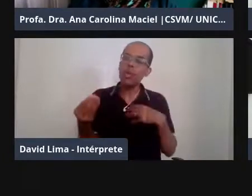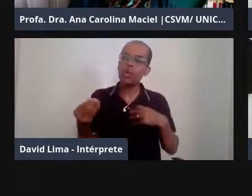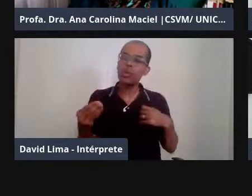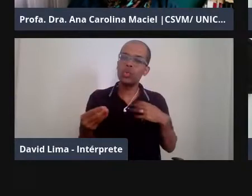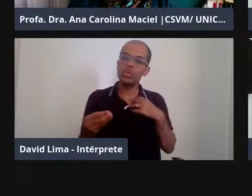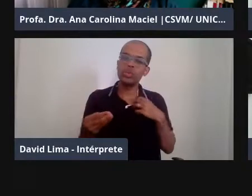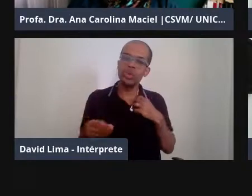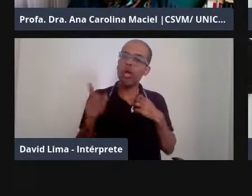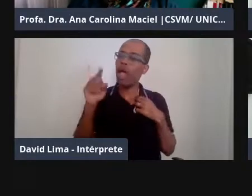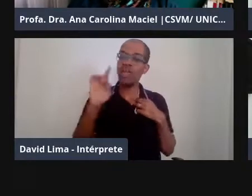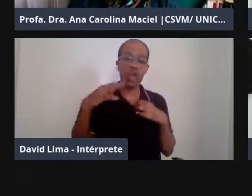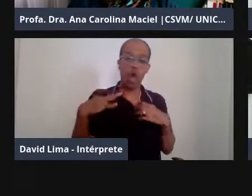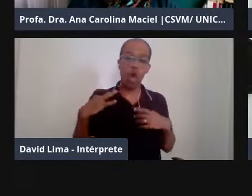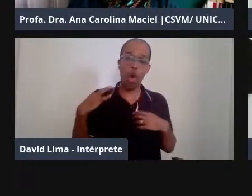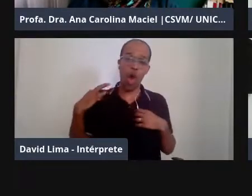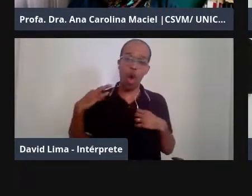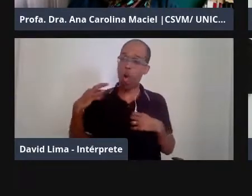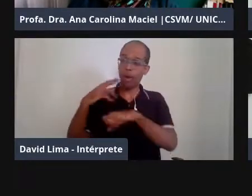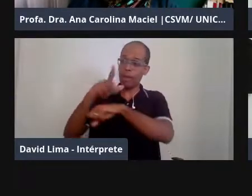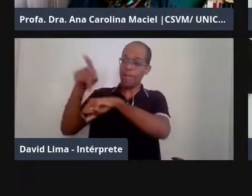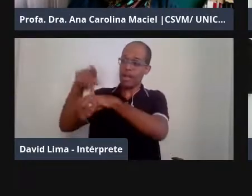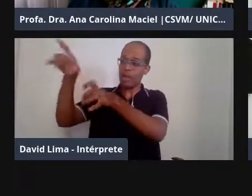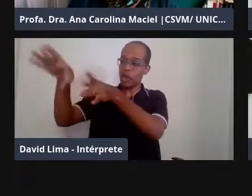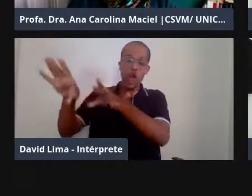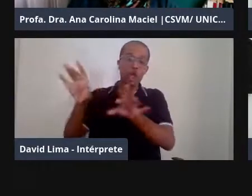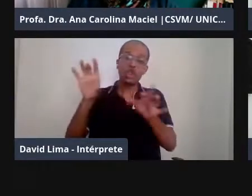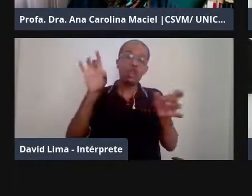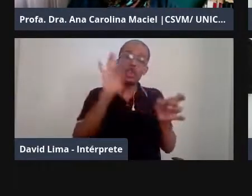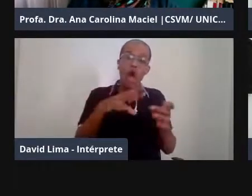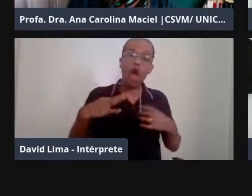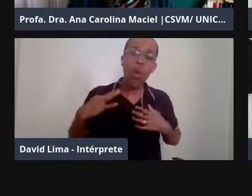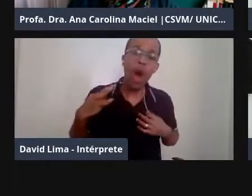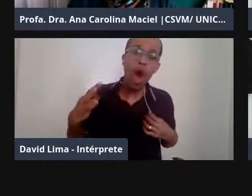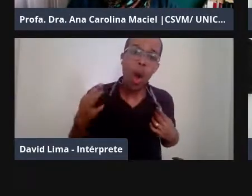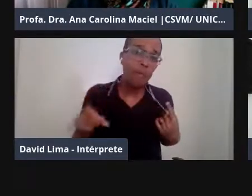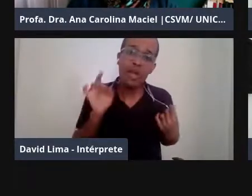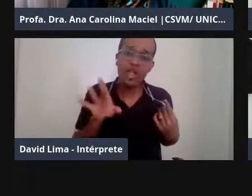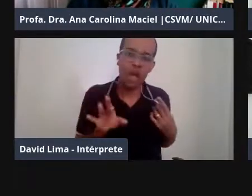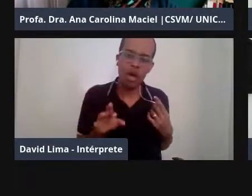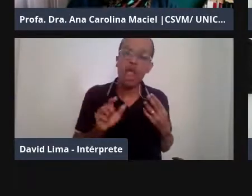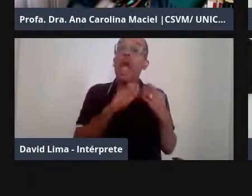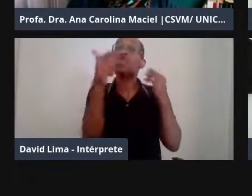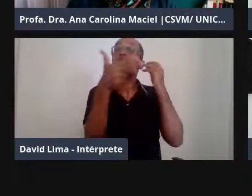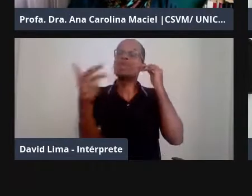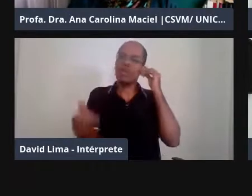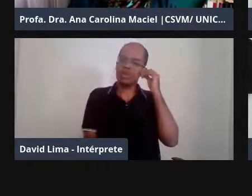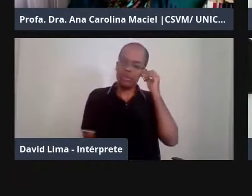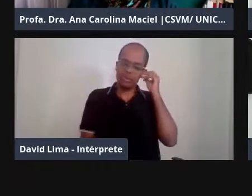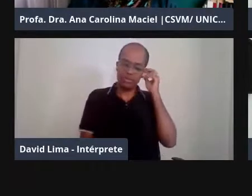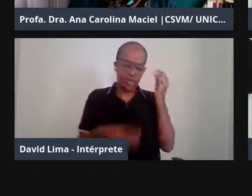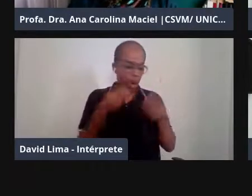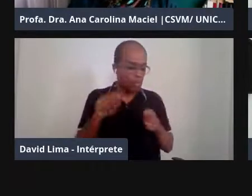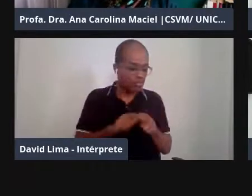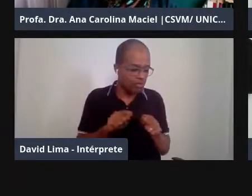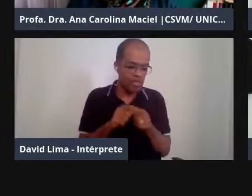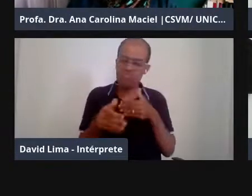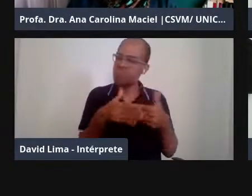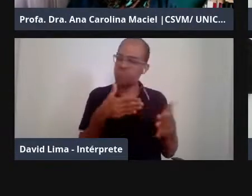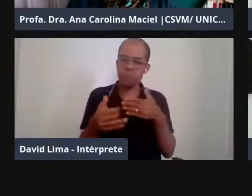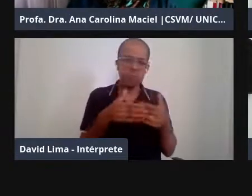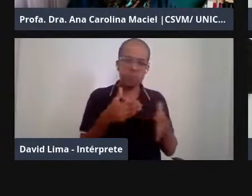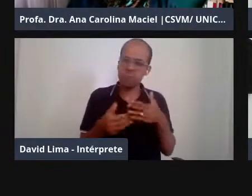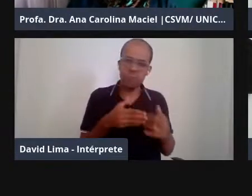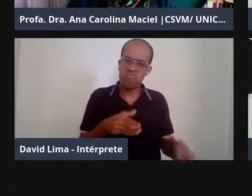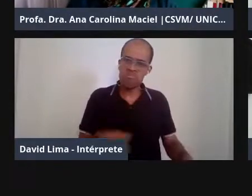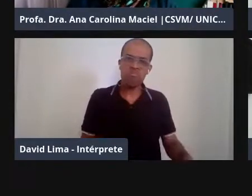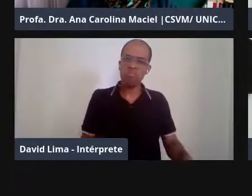literalmente, com a roupa do corpo dos seus países de origem. Então, como que você vai exigir tradução juramentada, seja lá o que for, documentos que